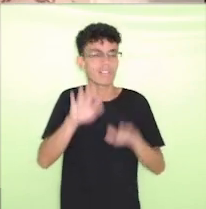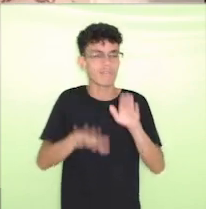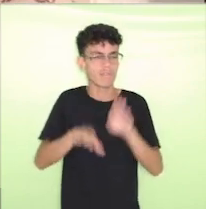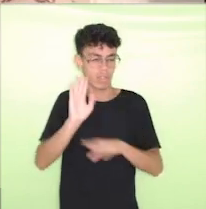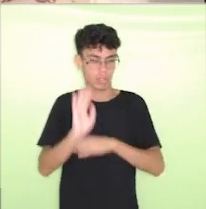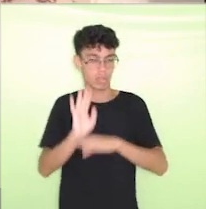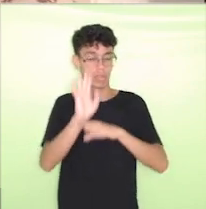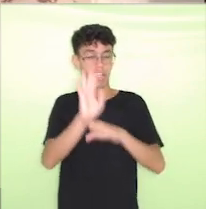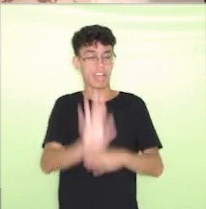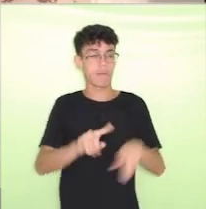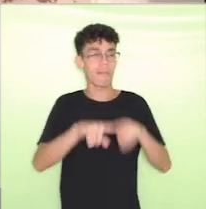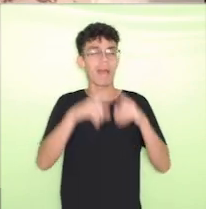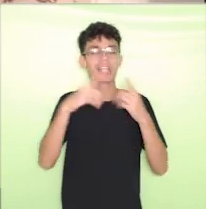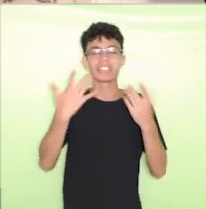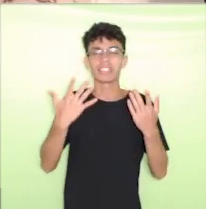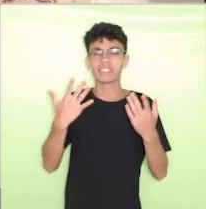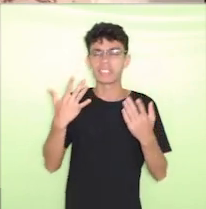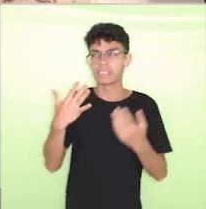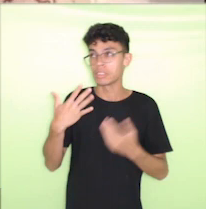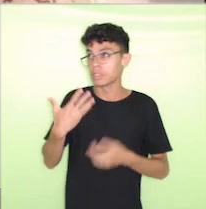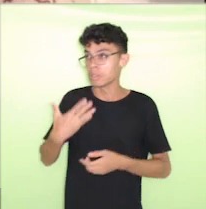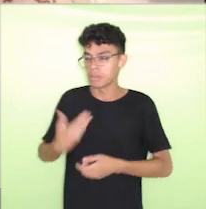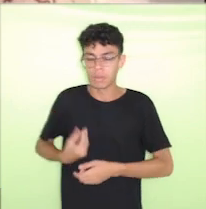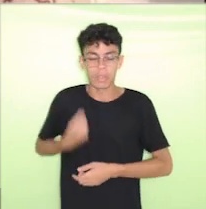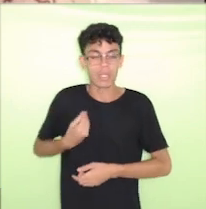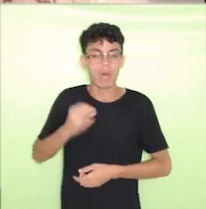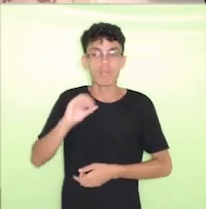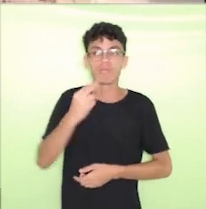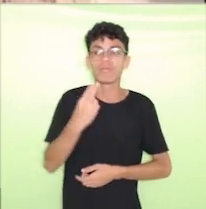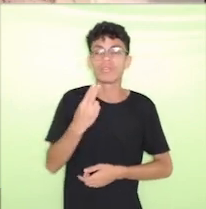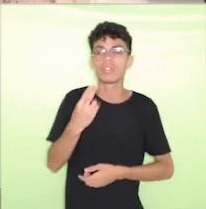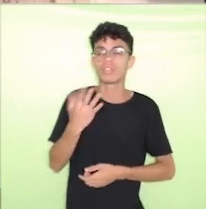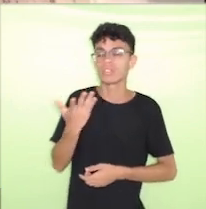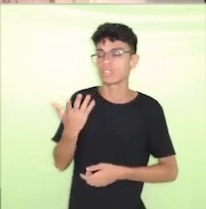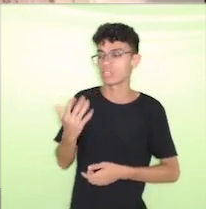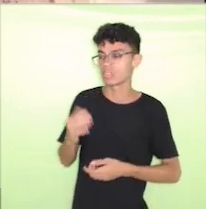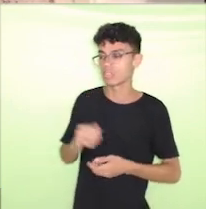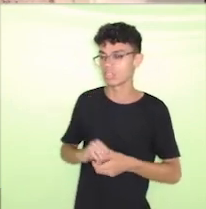te auxiliar, mas não numa questão de vida ou.